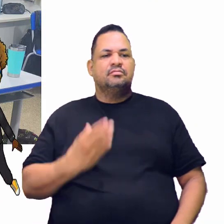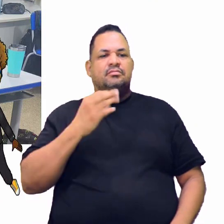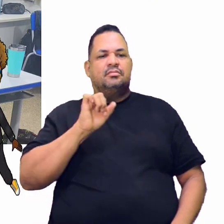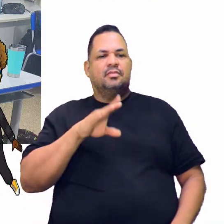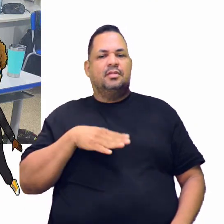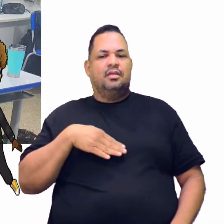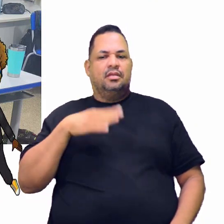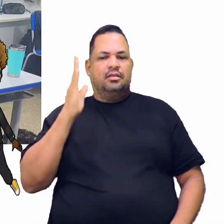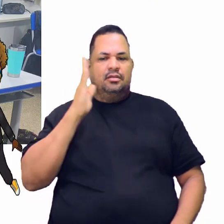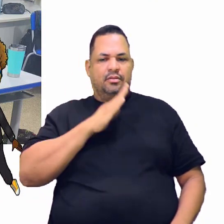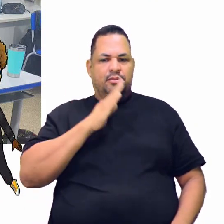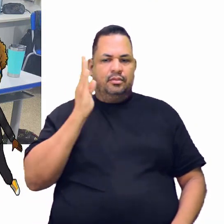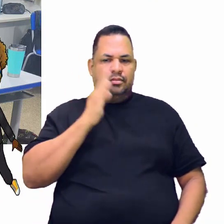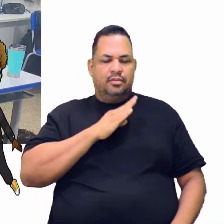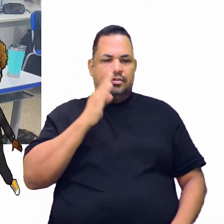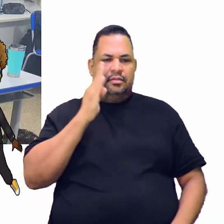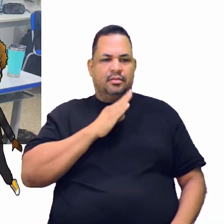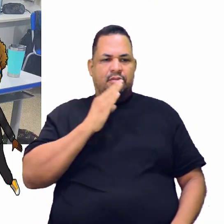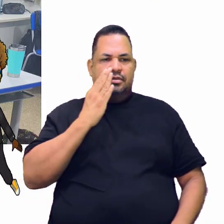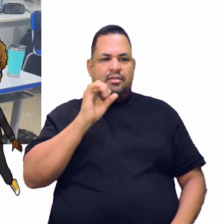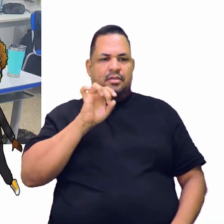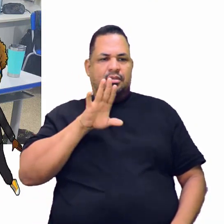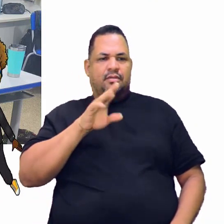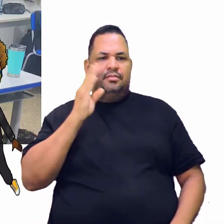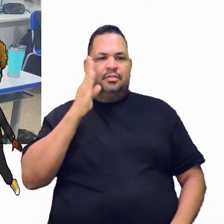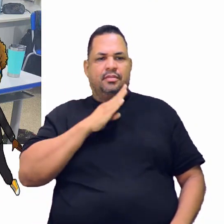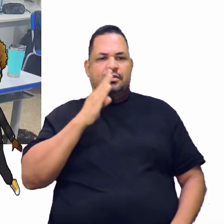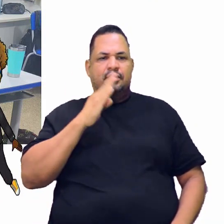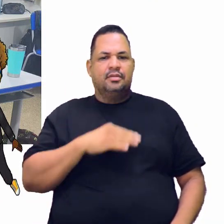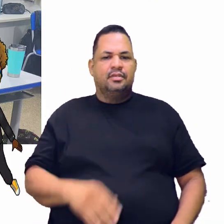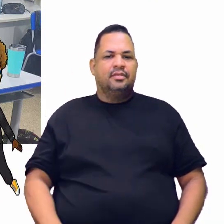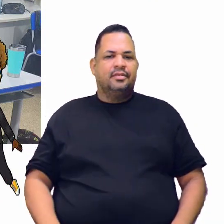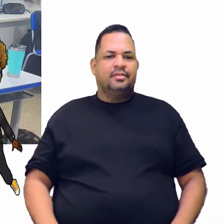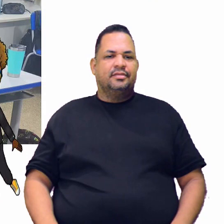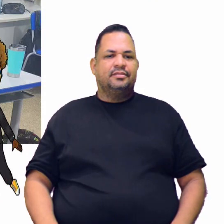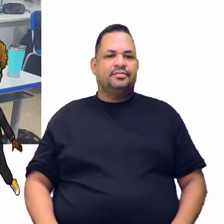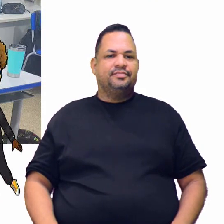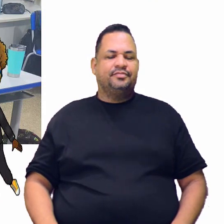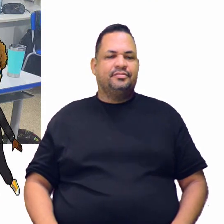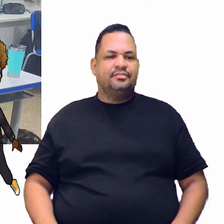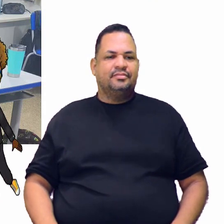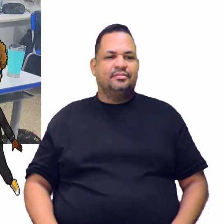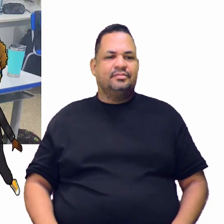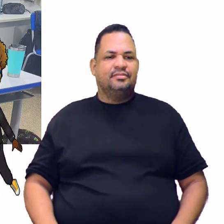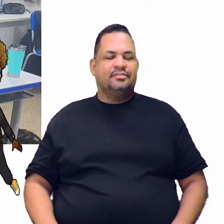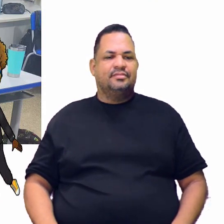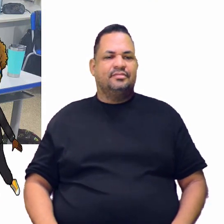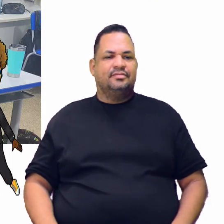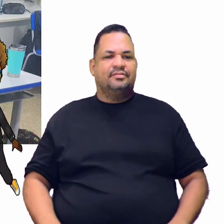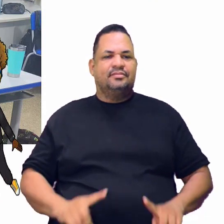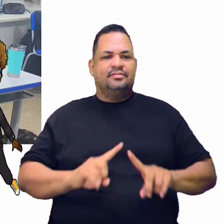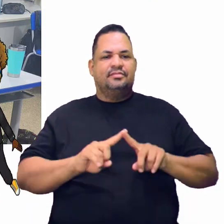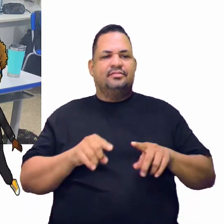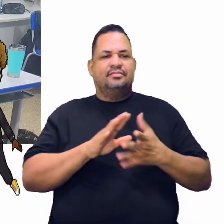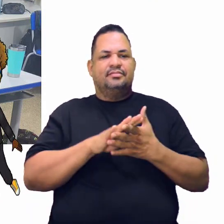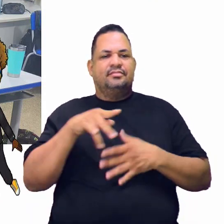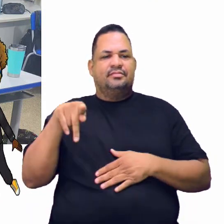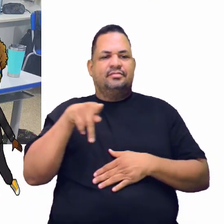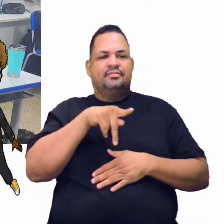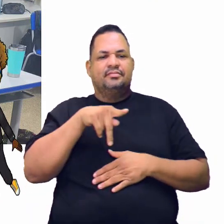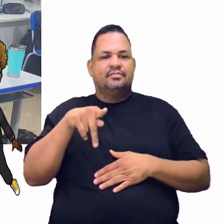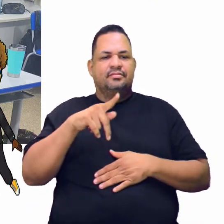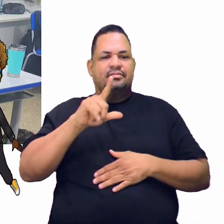Cré Pimenta Bueno. Olha, é pimenta, não, Cré Pimenta, né? Não sei nem se é pimenta bueno. Mas